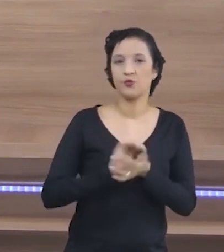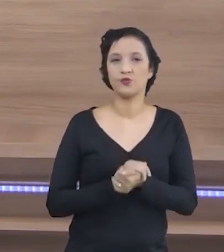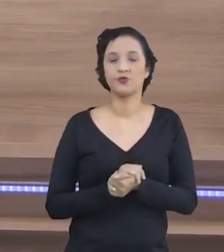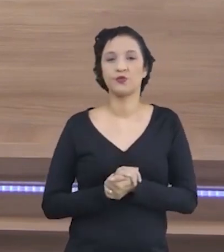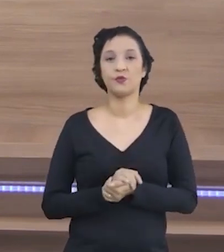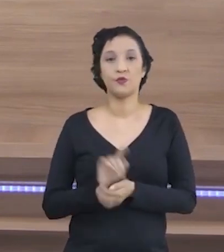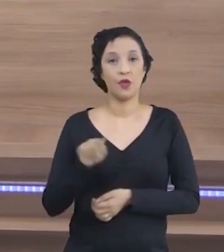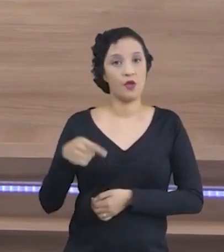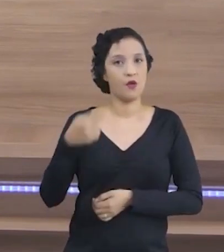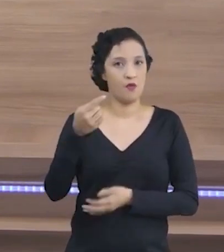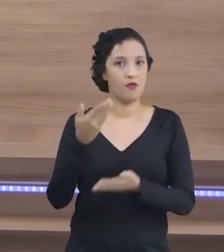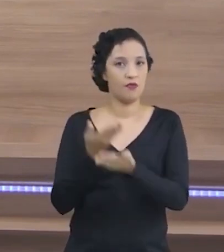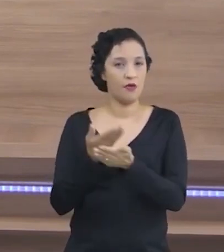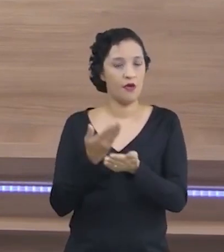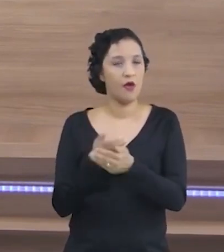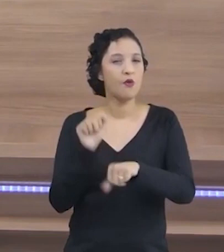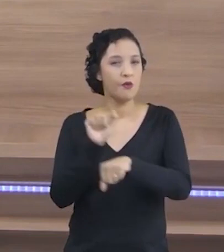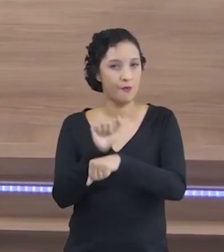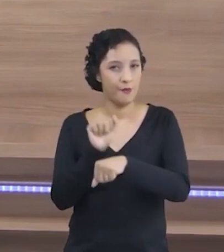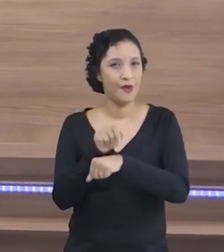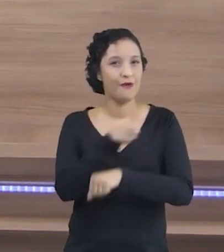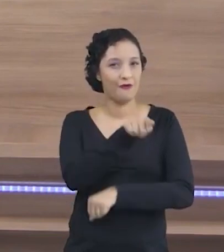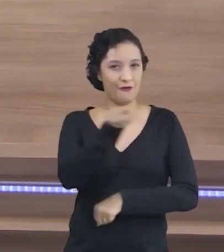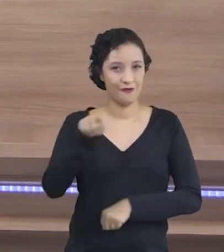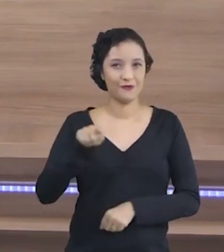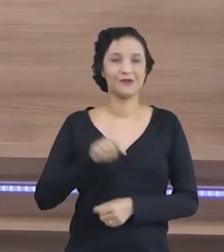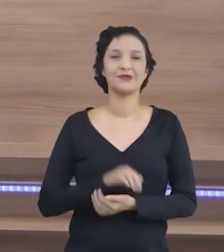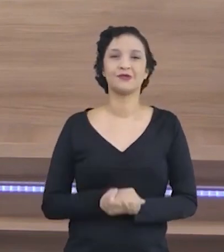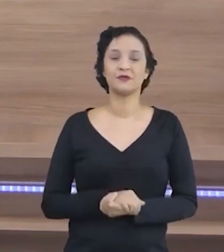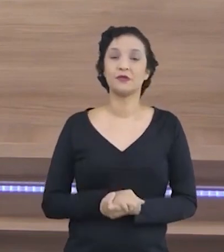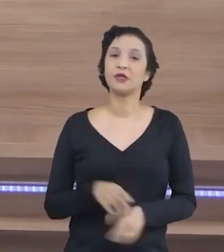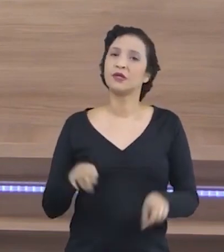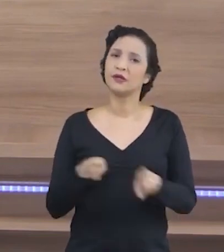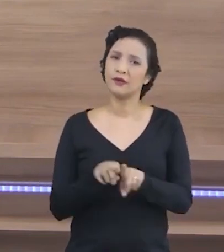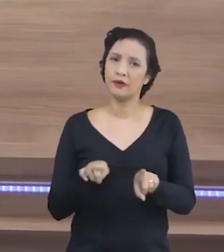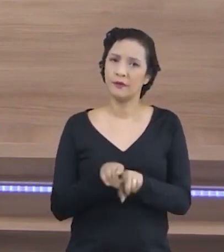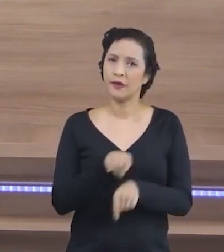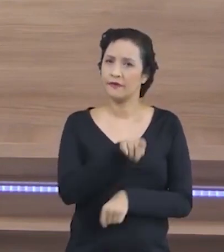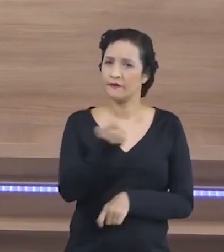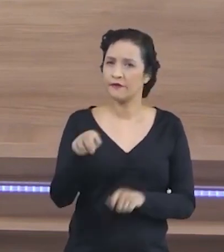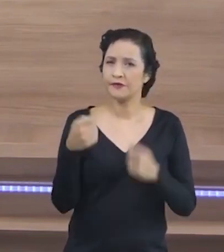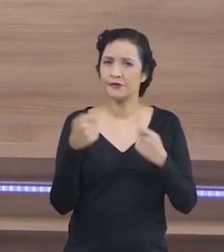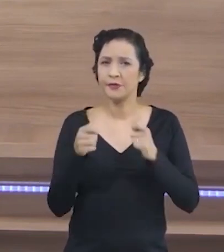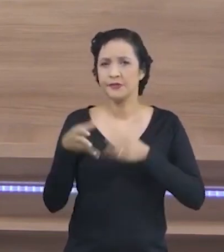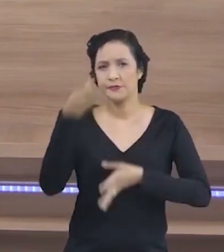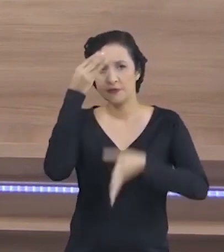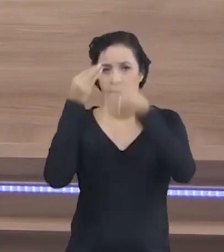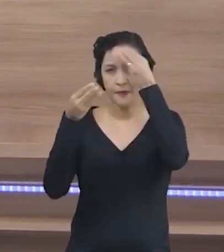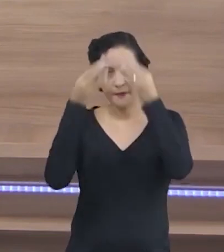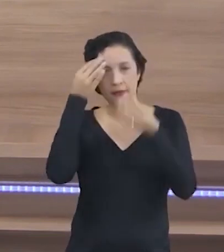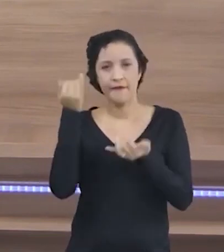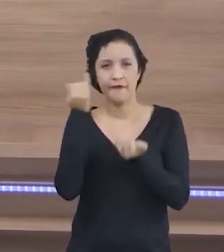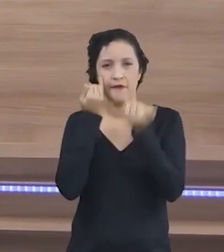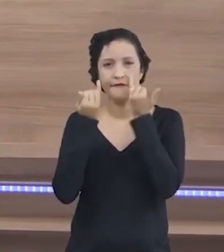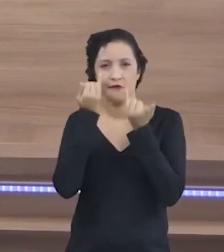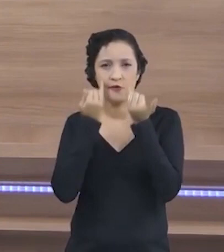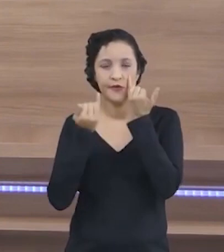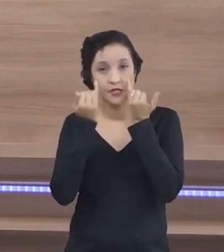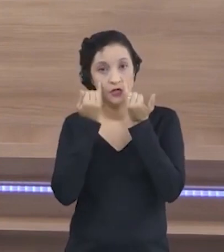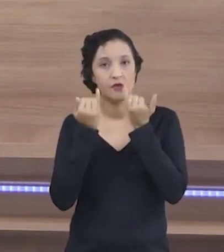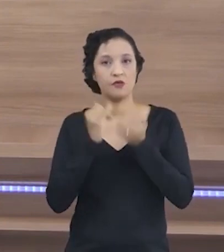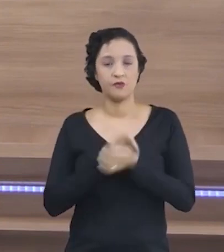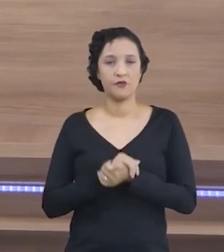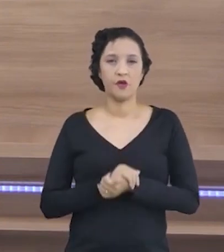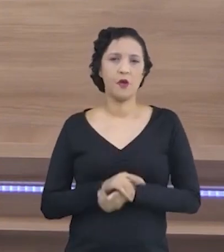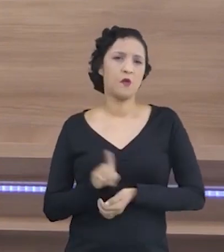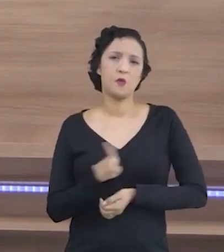aí na próxima aula. E o outro é vocês guardarem todas essas informações e levarem para a vida de vocês. Quando eu estou falando dessas informações, eu